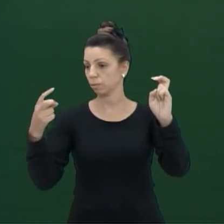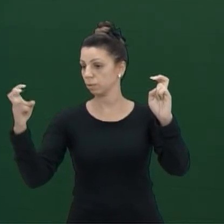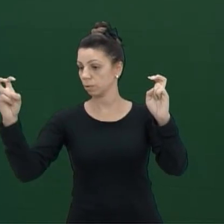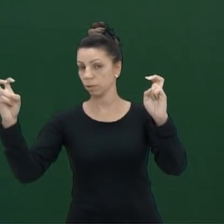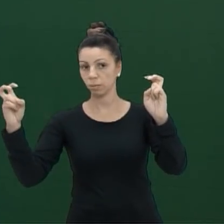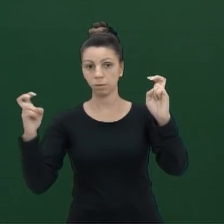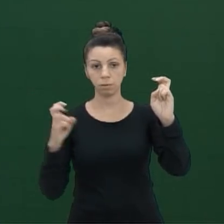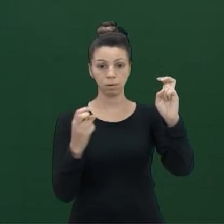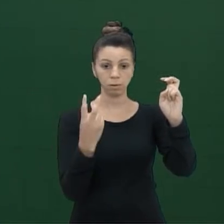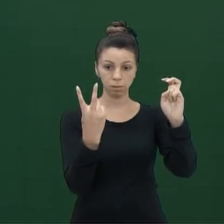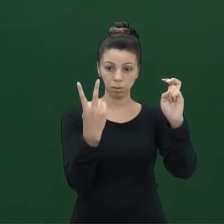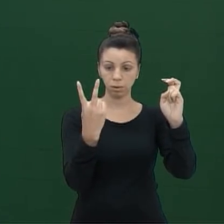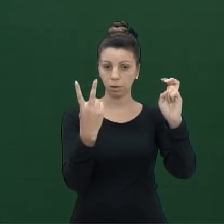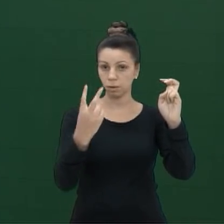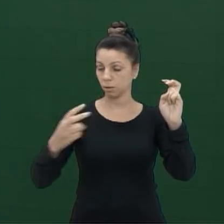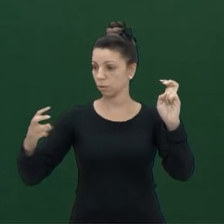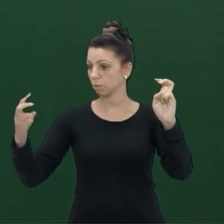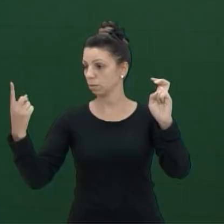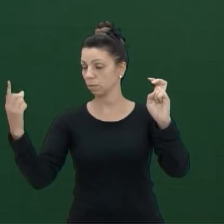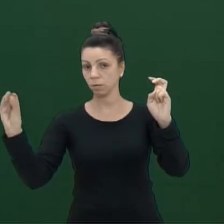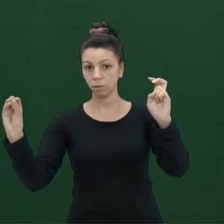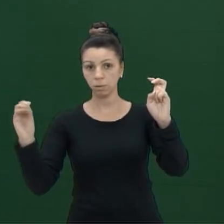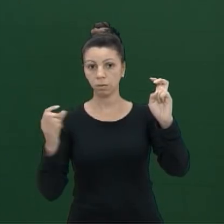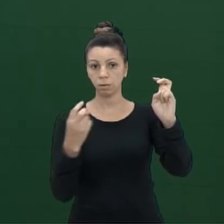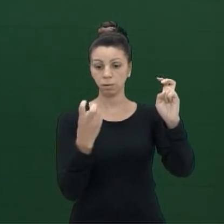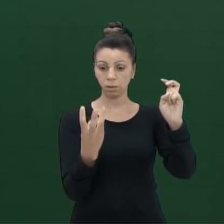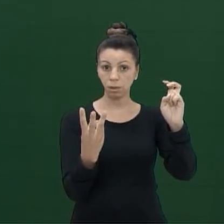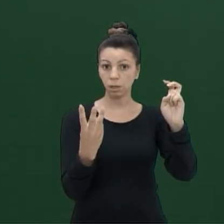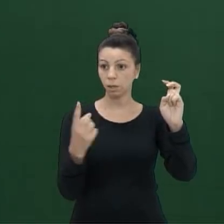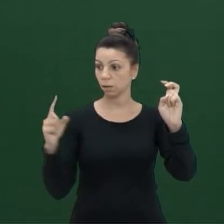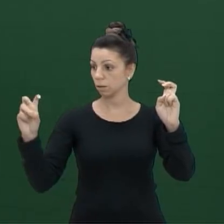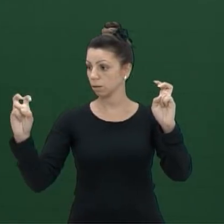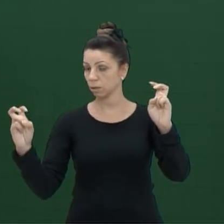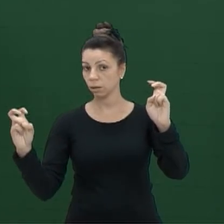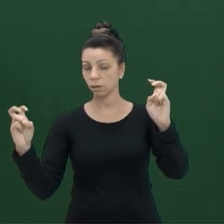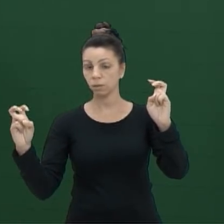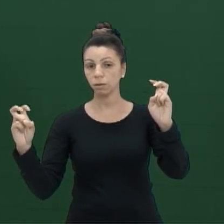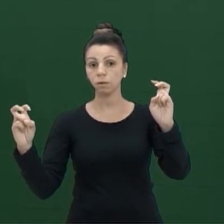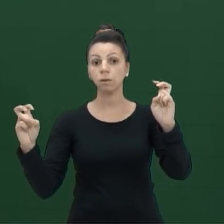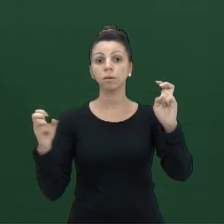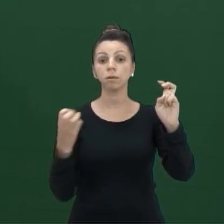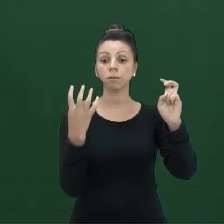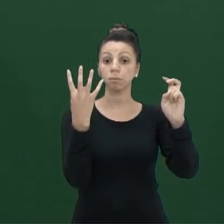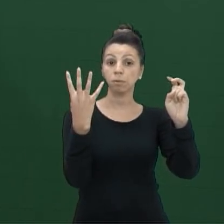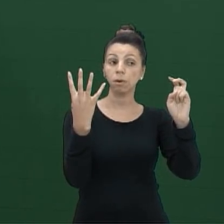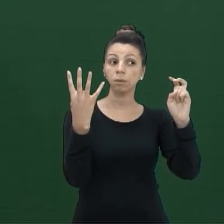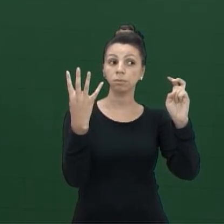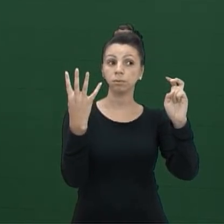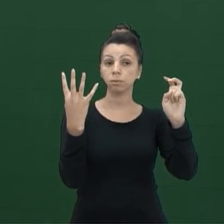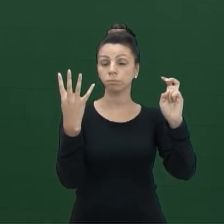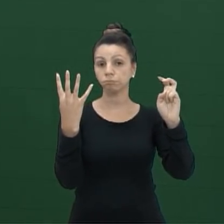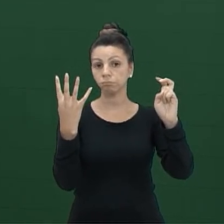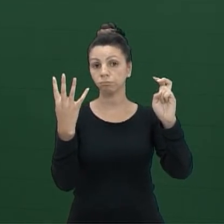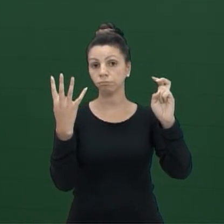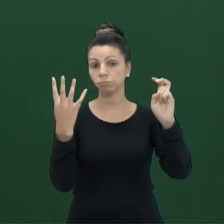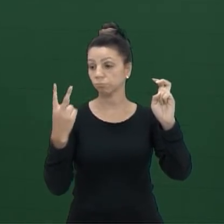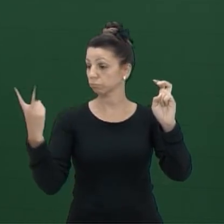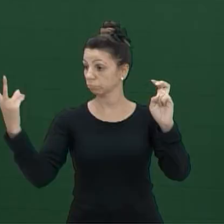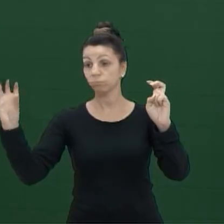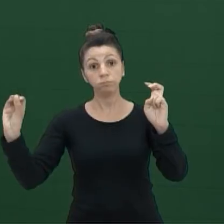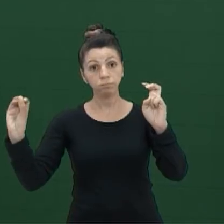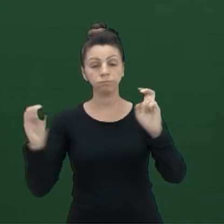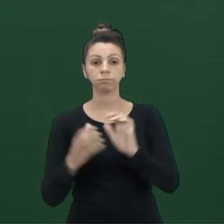2, 10. 5 vezes 3, 15. 5 vezes o nosso 4. A gente vai ter o